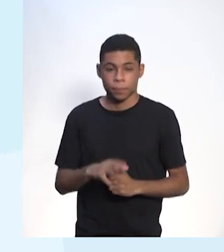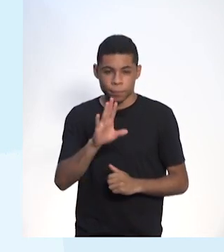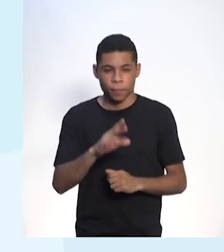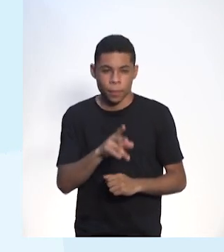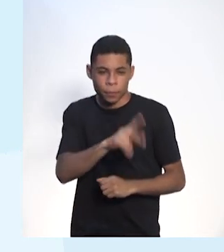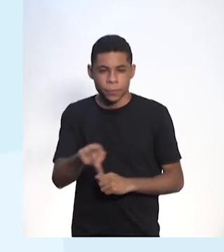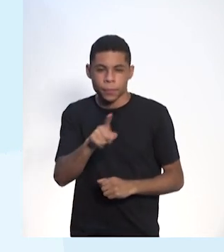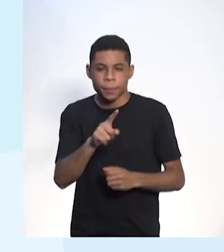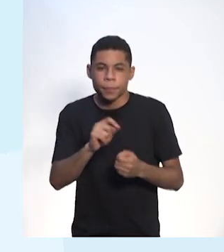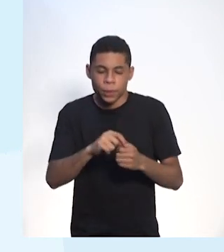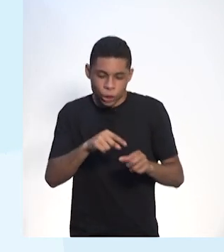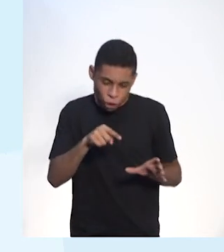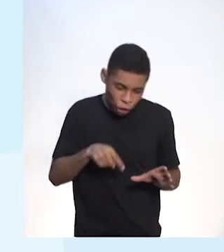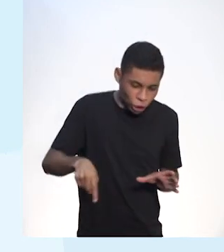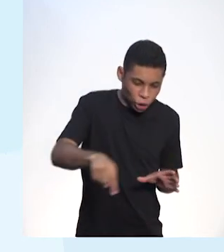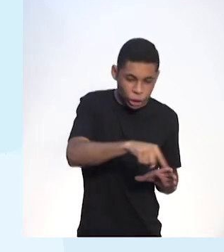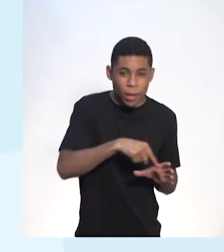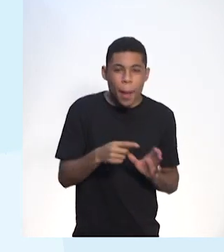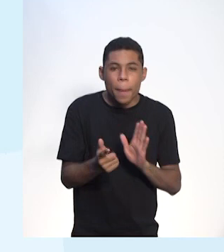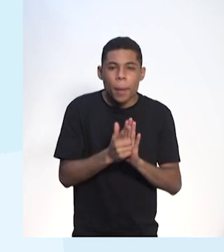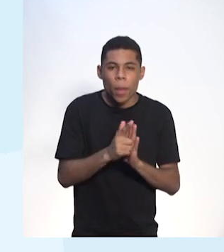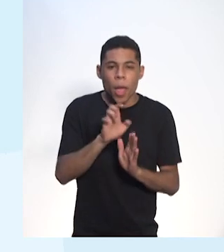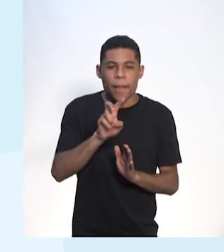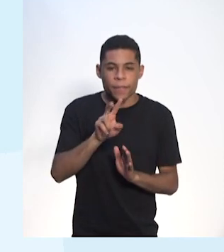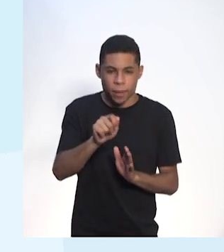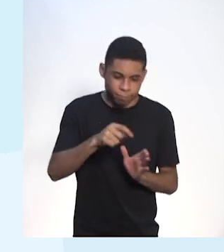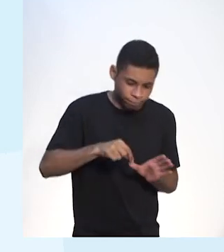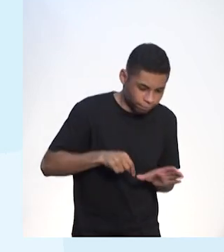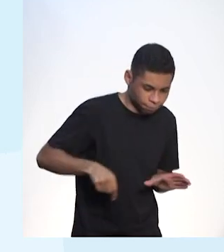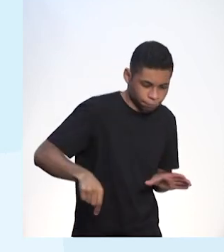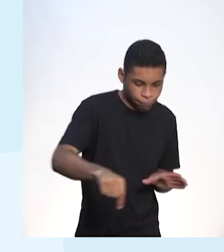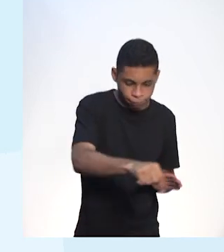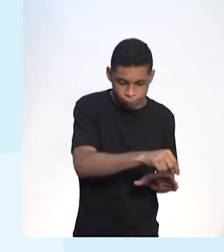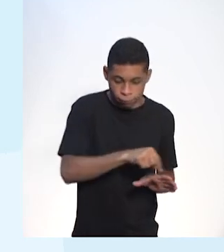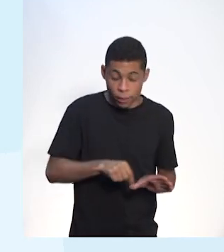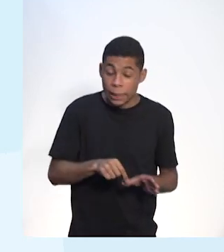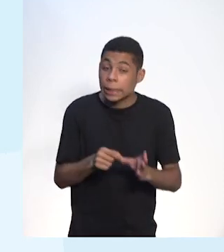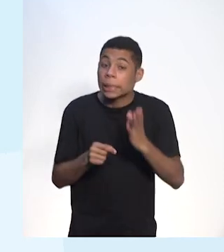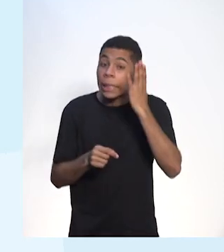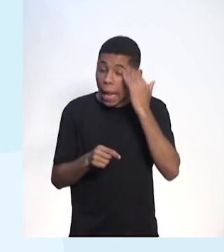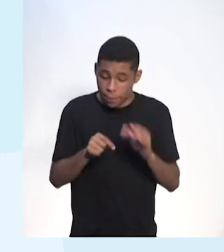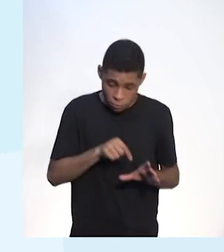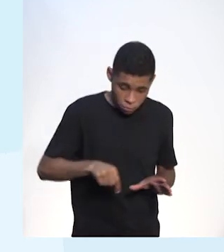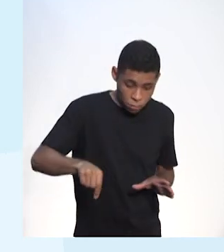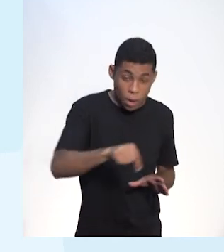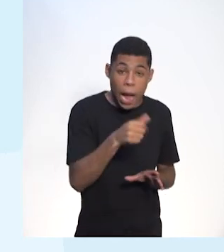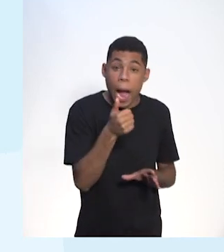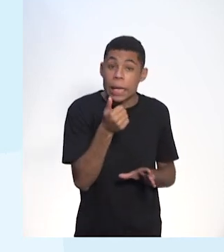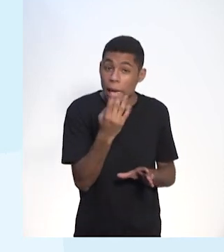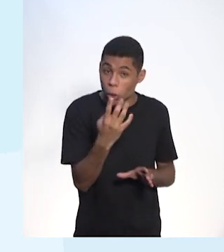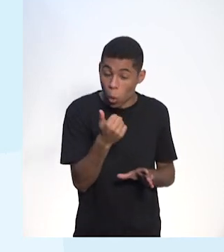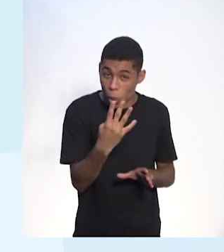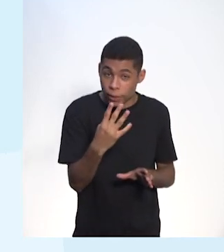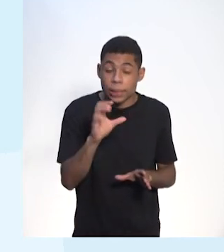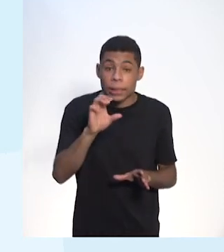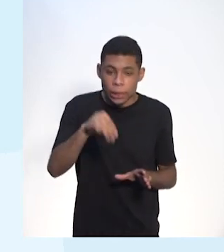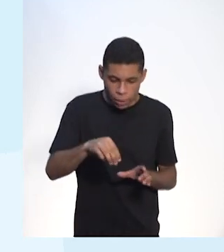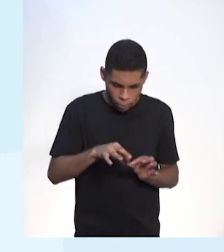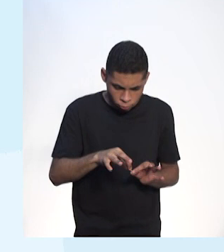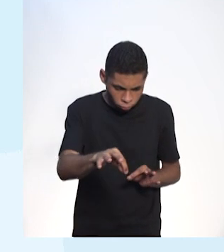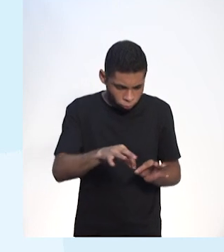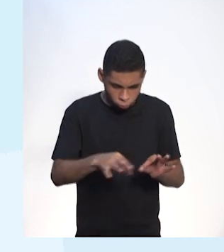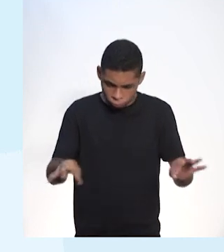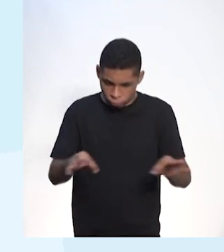para atividade com seus alunos. Sabendo que este círculo deve ter 14 centímetros de diâmetro,